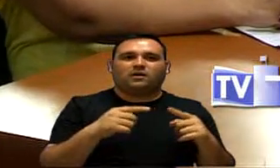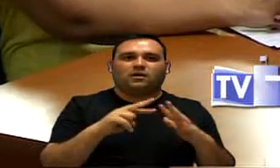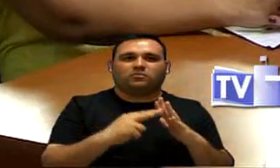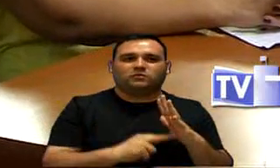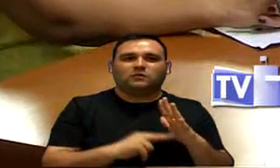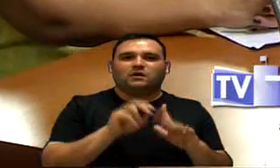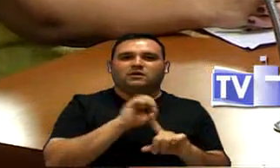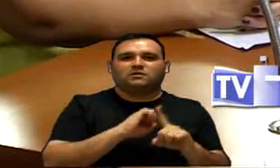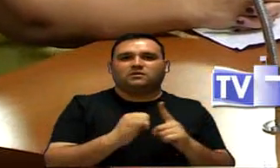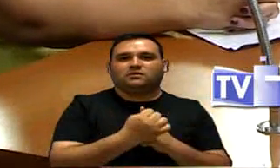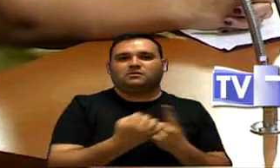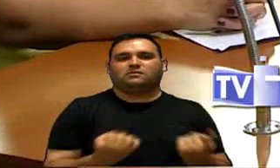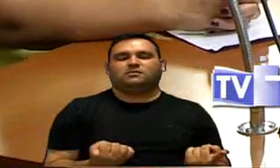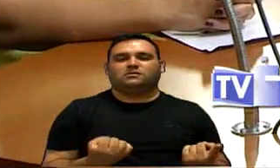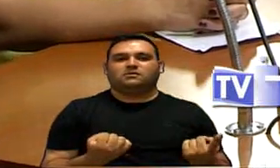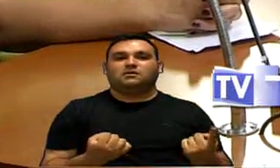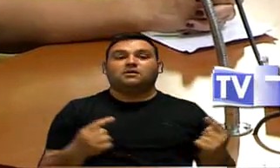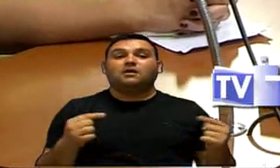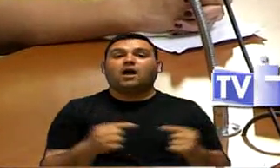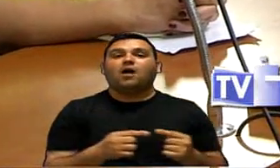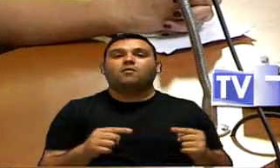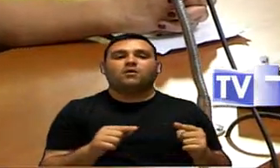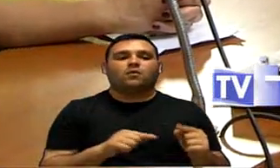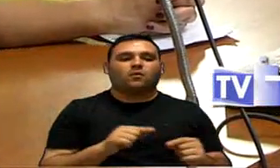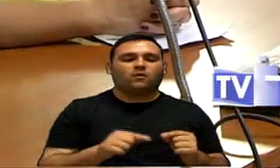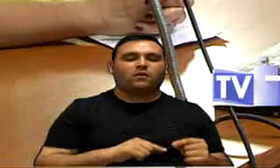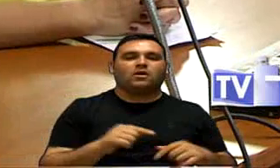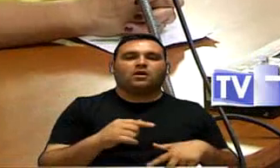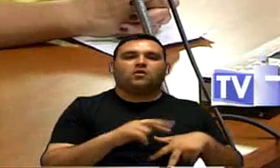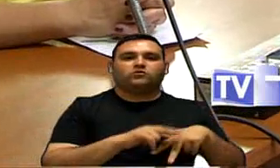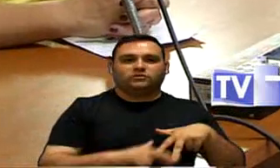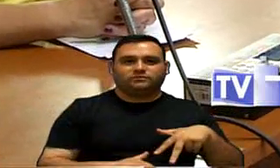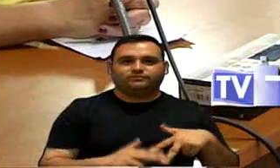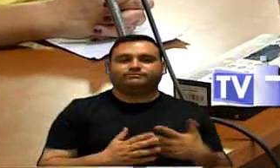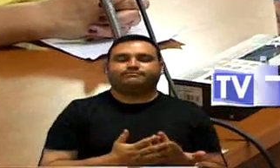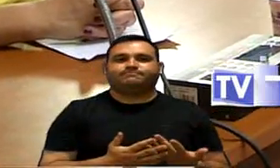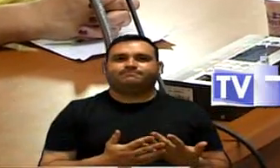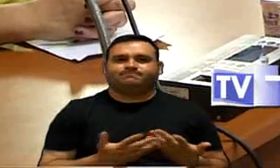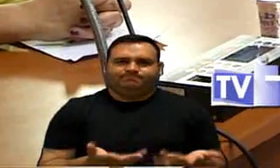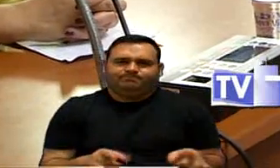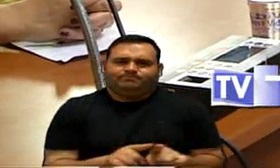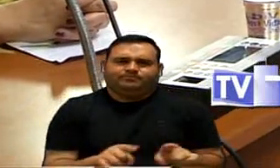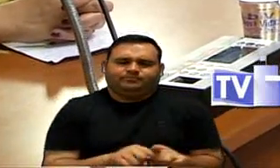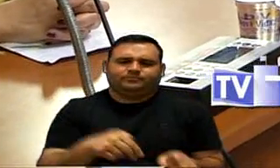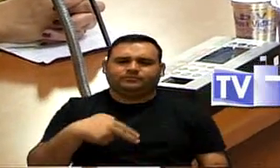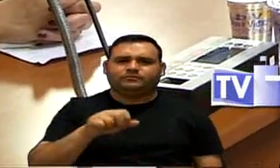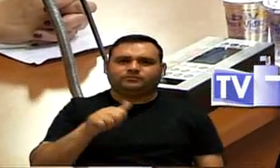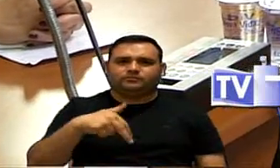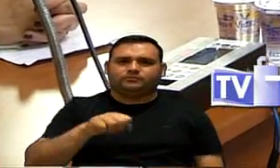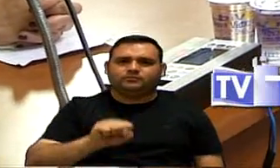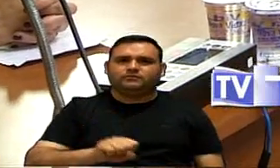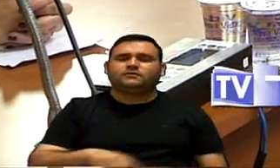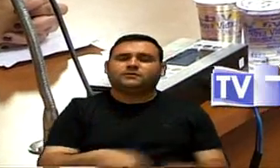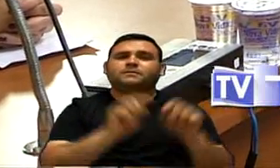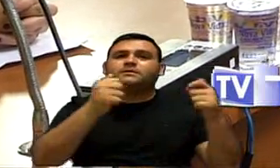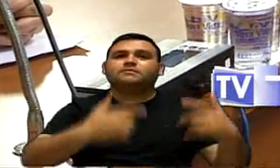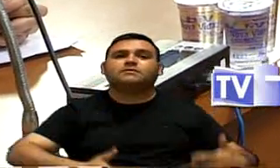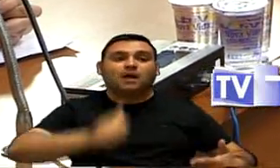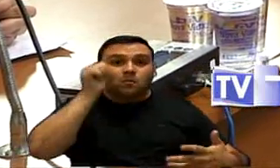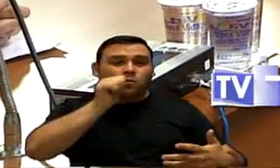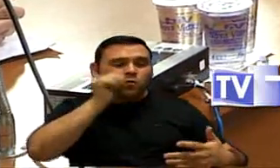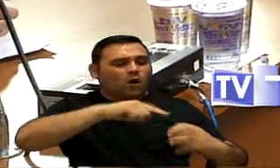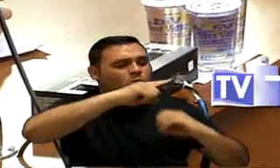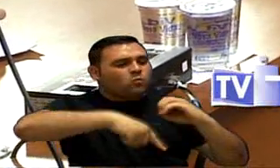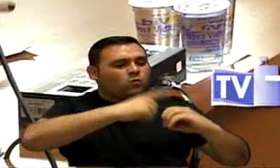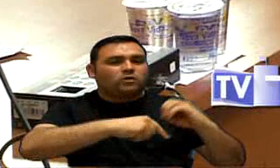nossa sociedade no que tange tudo ao gênero. E, então, o Mézaros vai colocar que, nesse sentido, a mulher, elas são, no